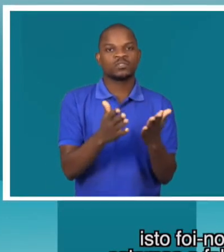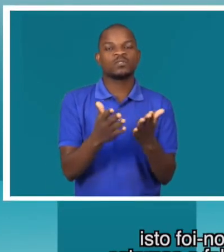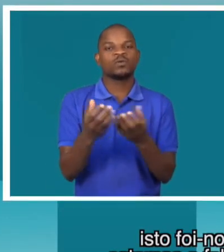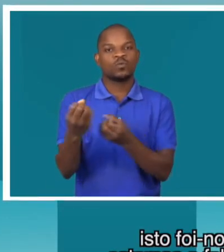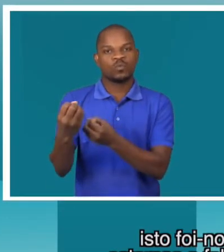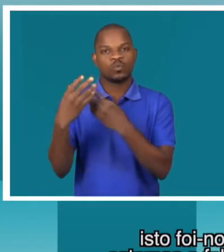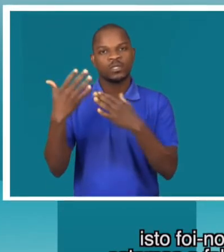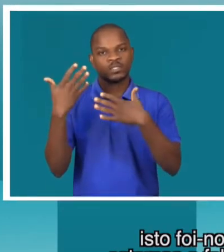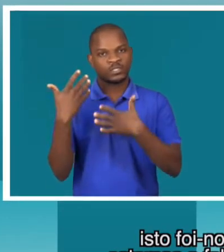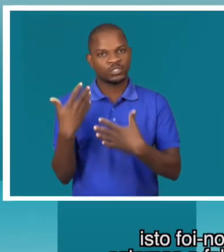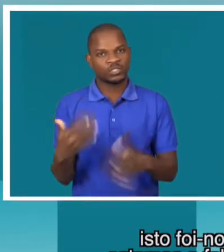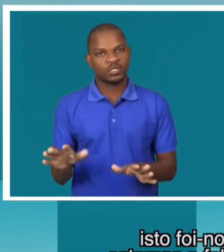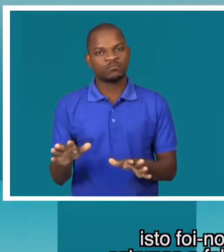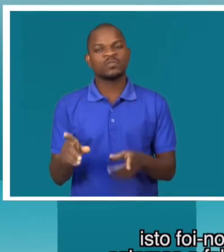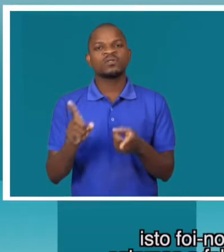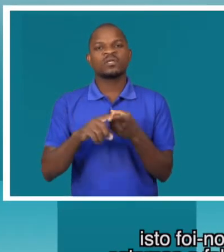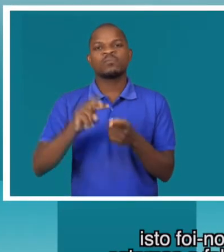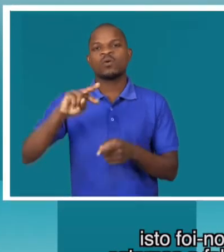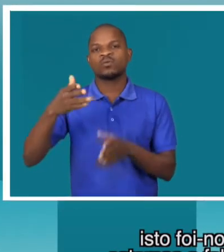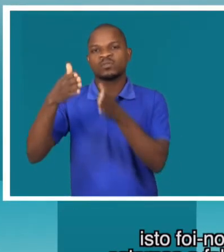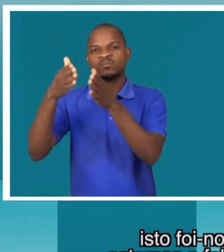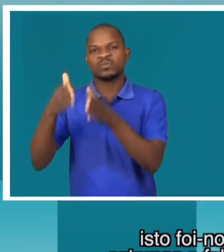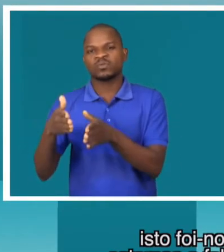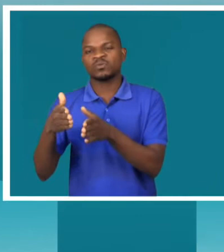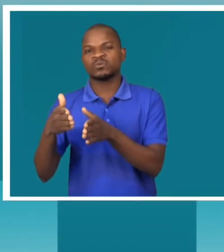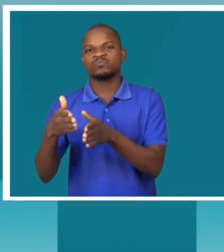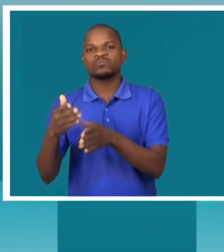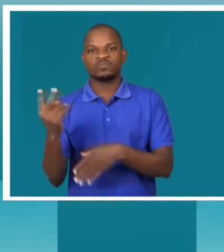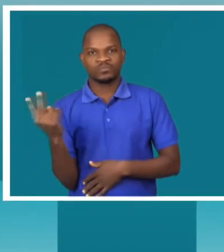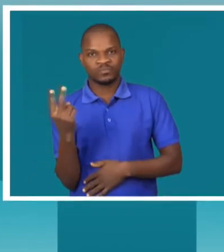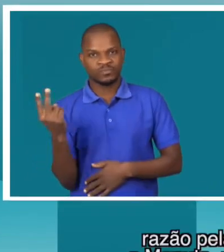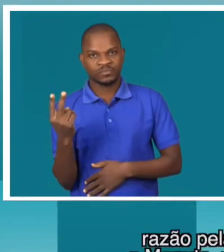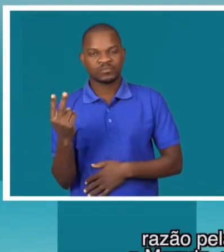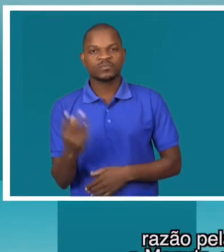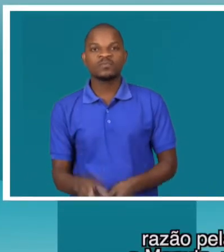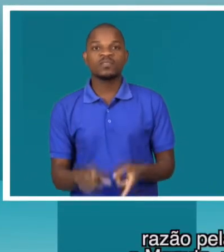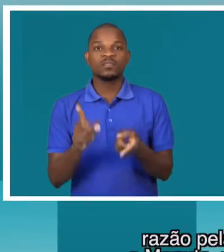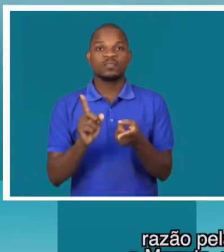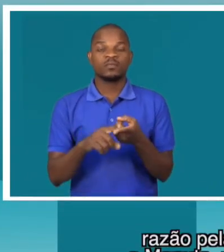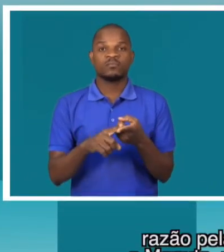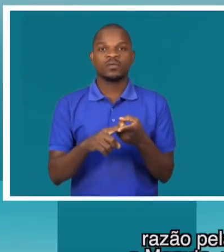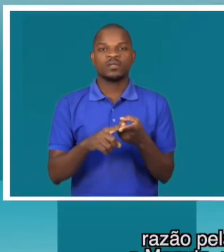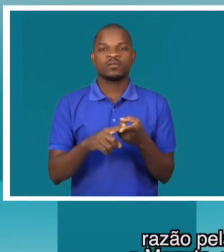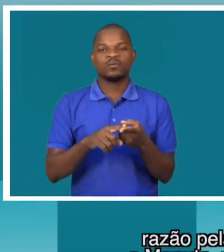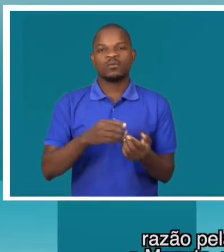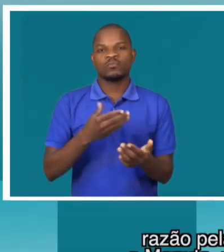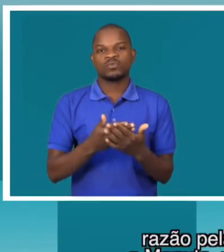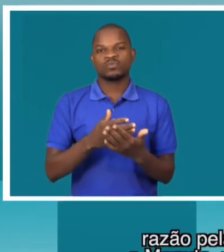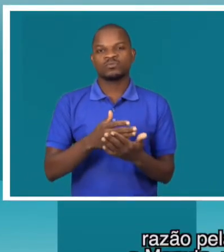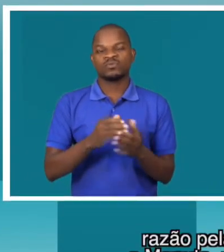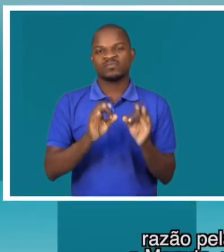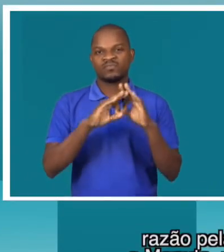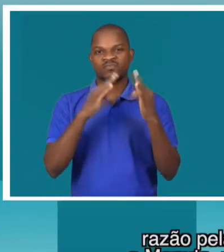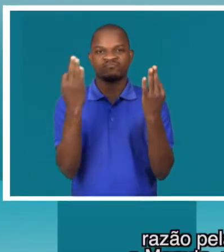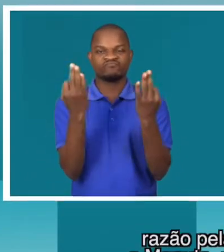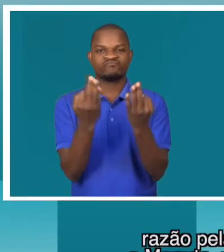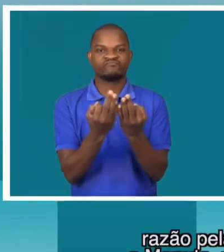Estamos a falar do Jenny Katam e do Neymar. A razão pela qual a Federação